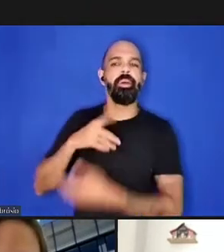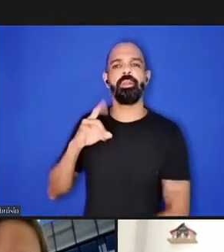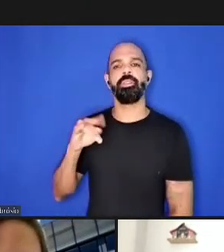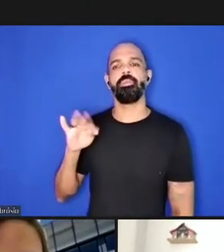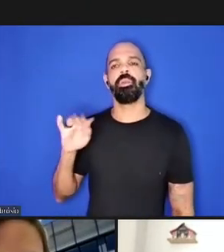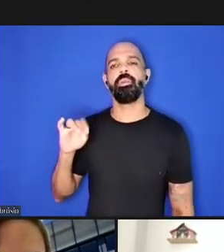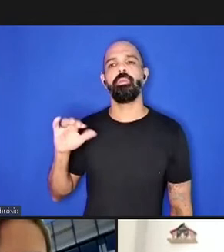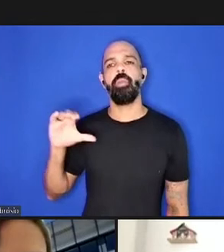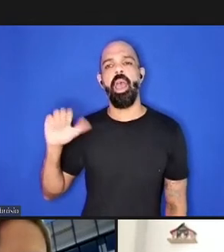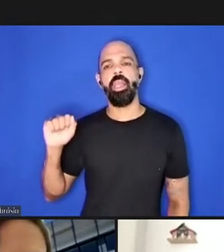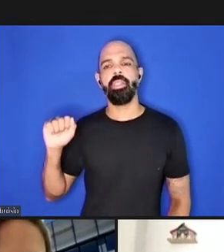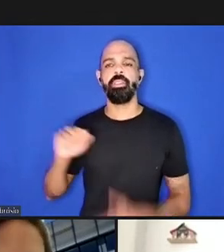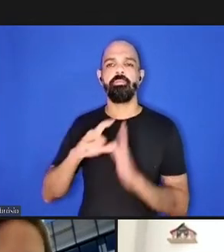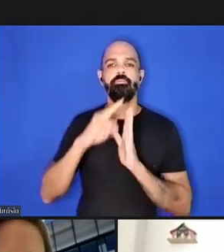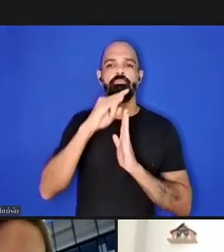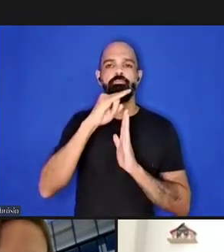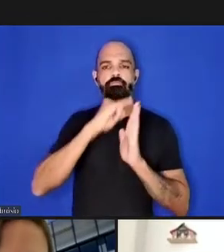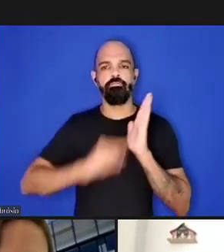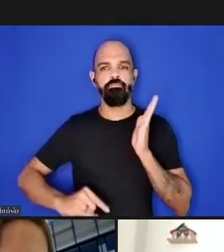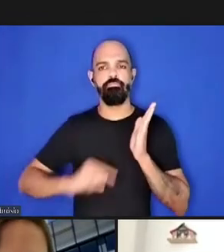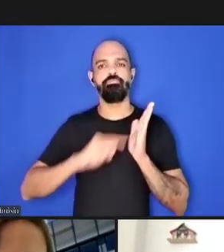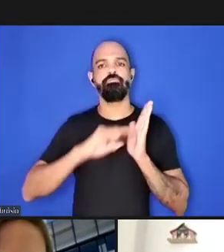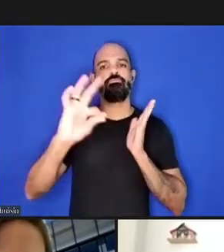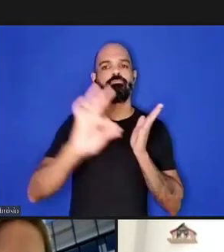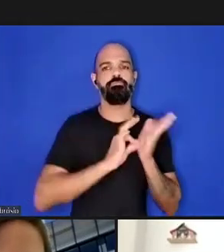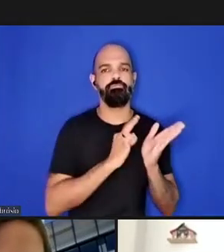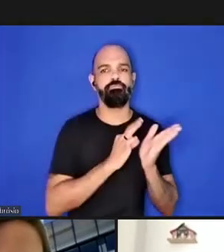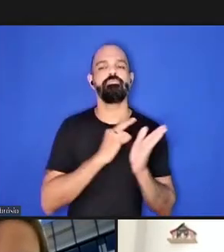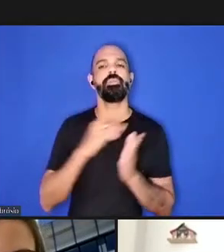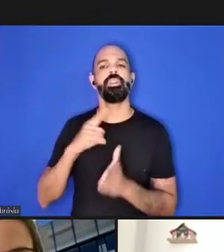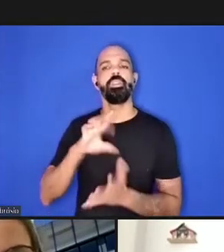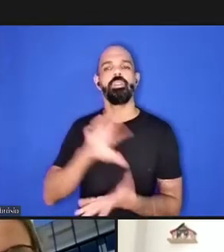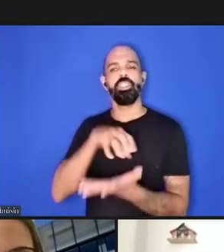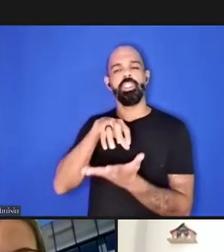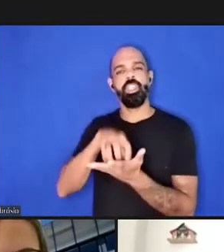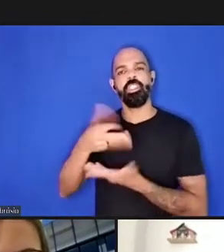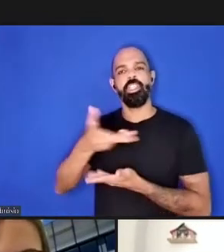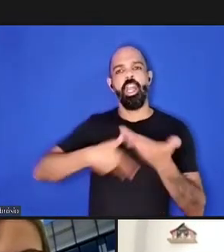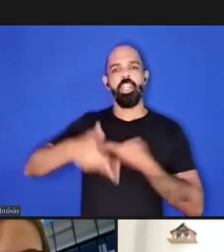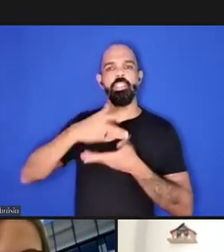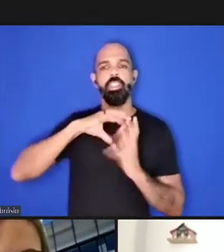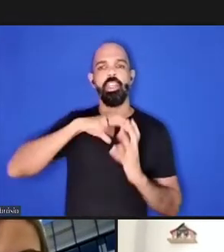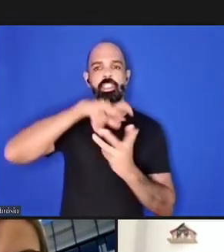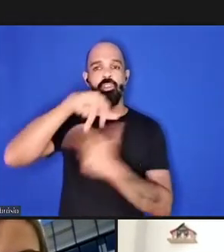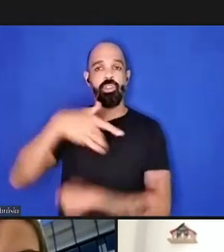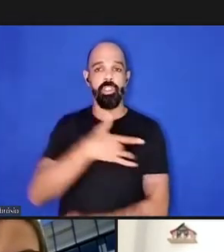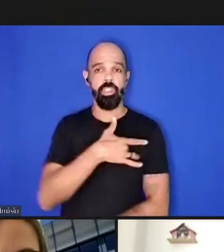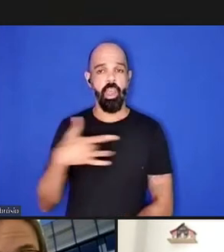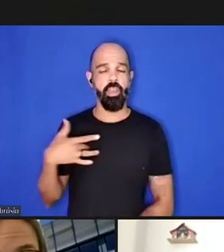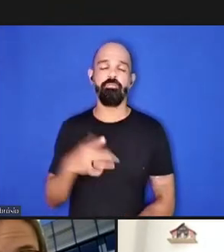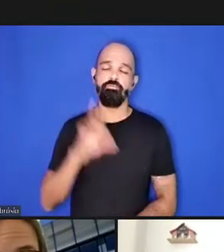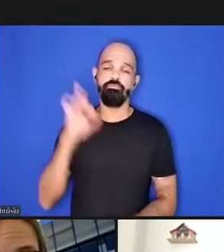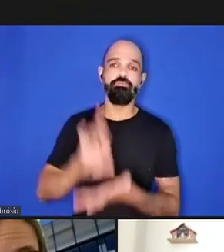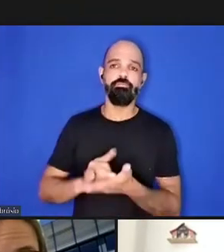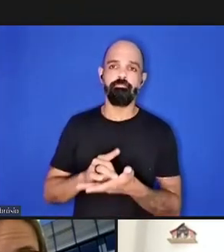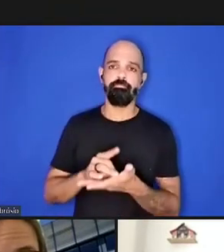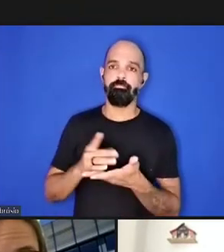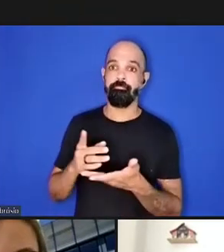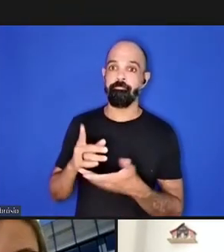memorandos, né, são assinados no âmbito do Centro de Relações Internacionais de Saúde, e, de fato, nós estamos trazendo o